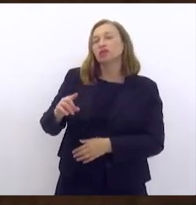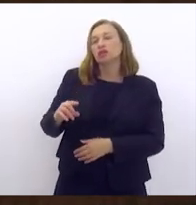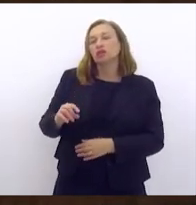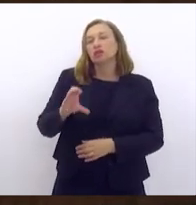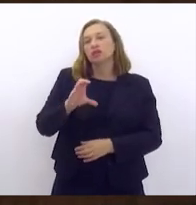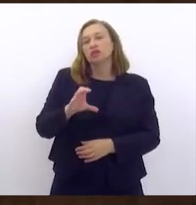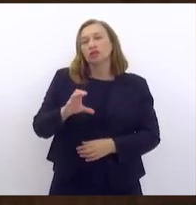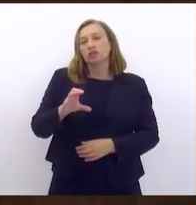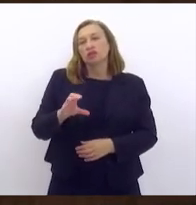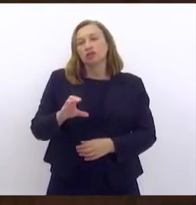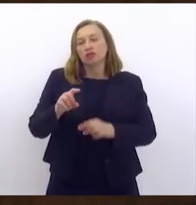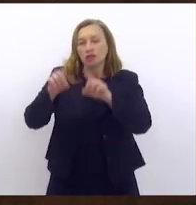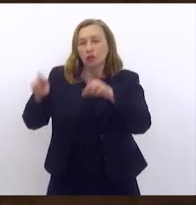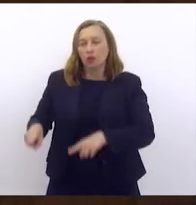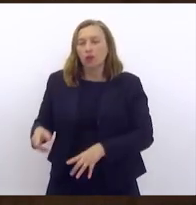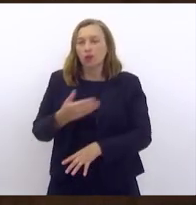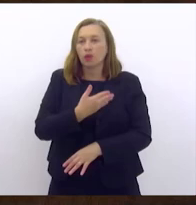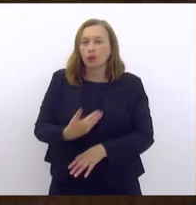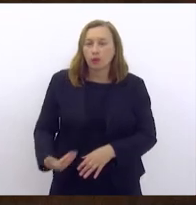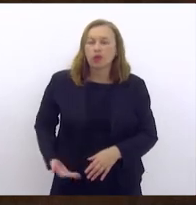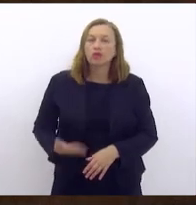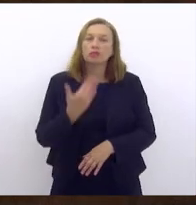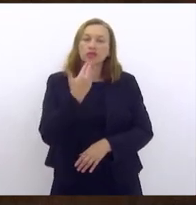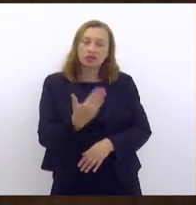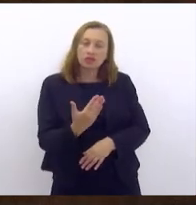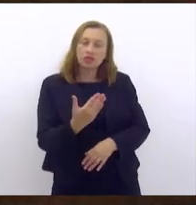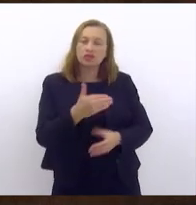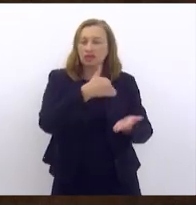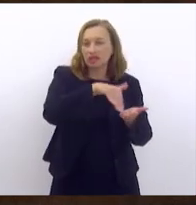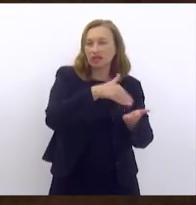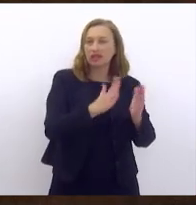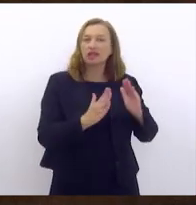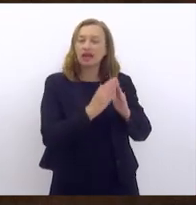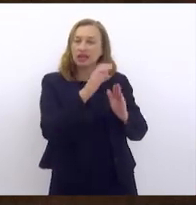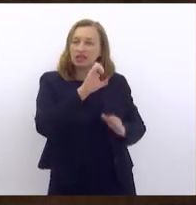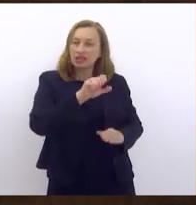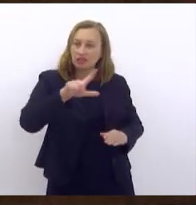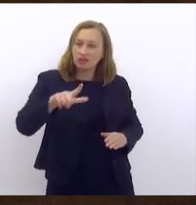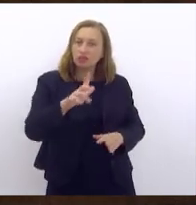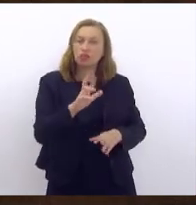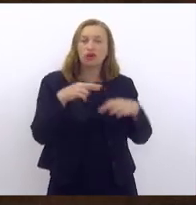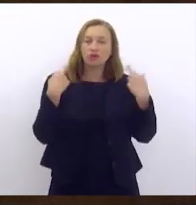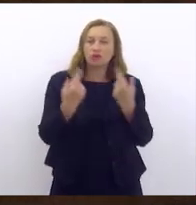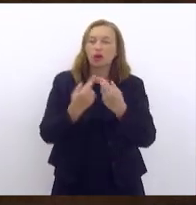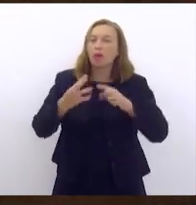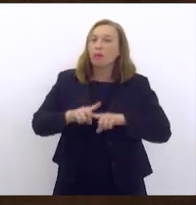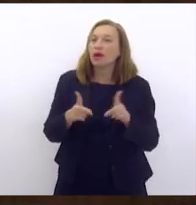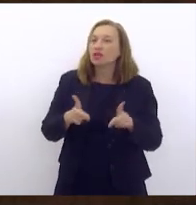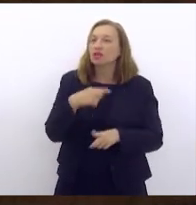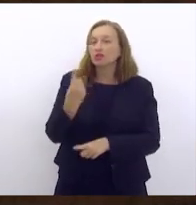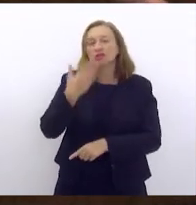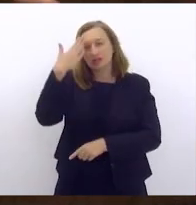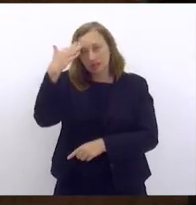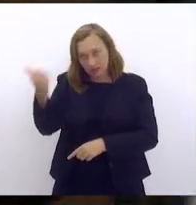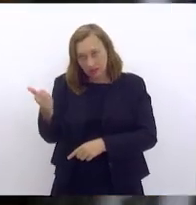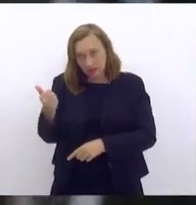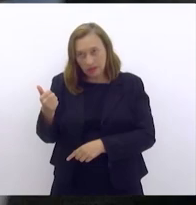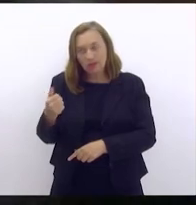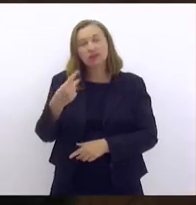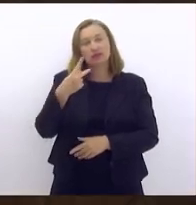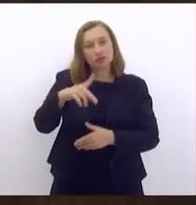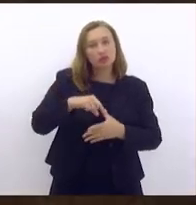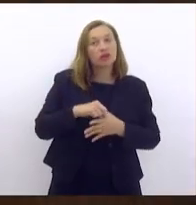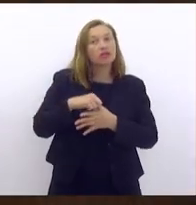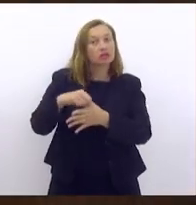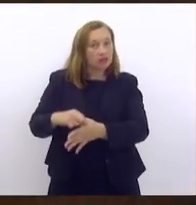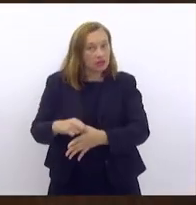já pediu à Secretaria da Casa Civil uma reunião, mas nós sabemos da sua